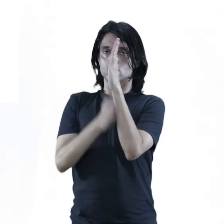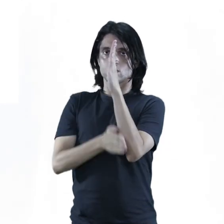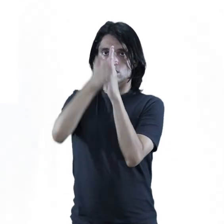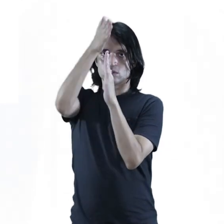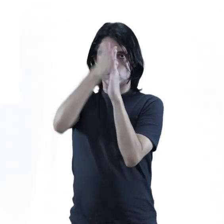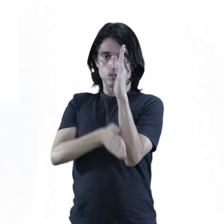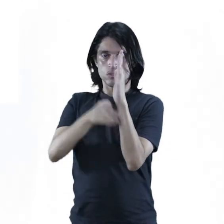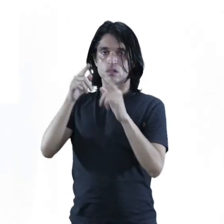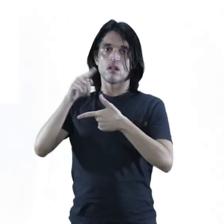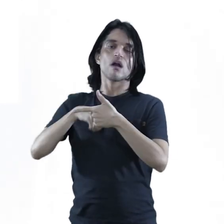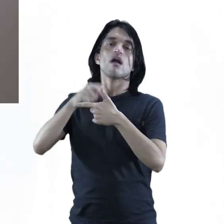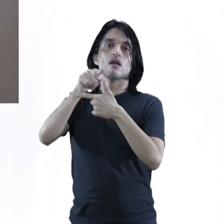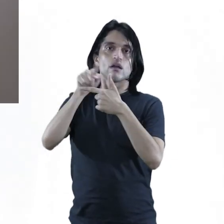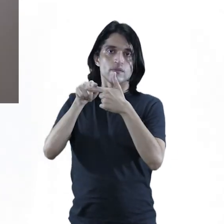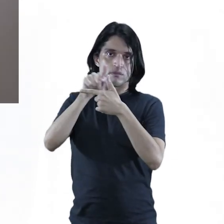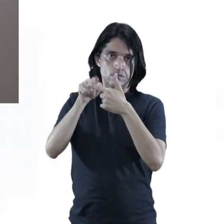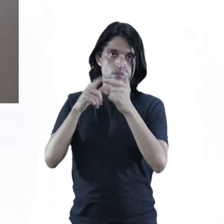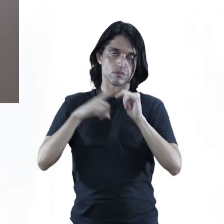bases, formando um ângulo reto.